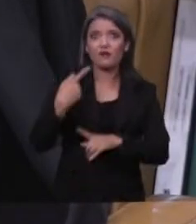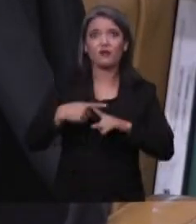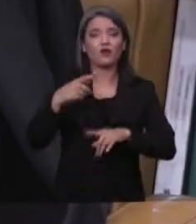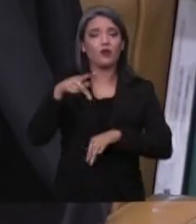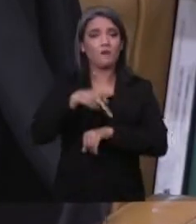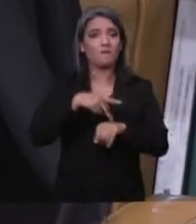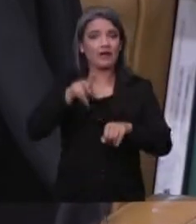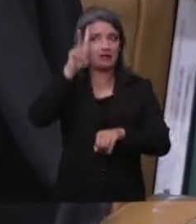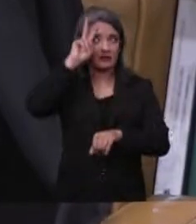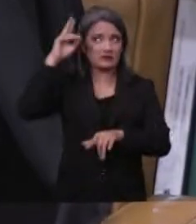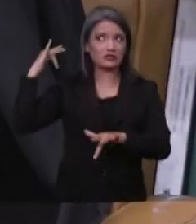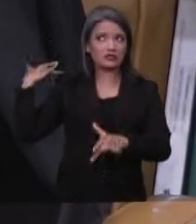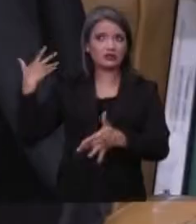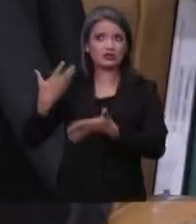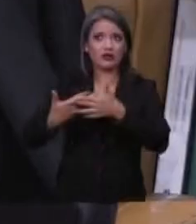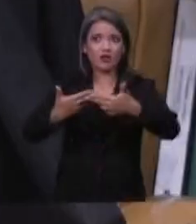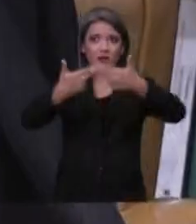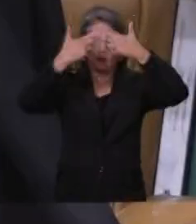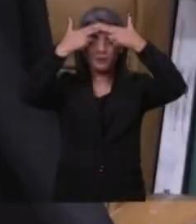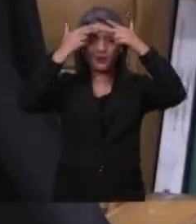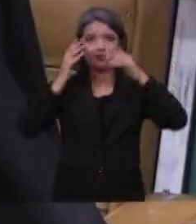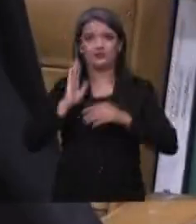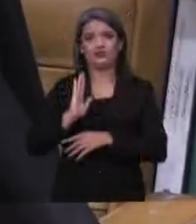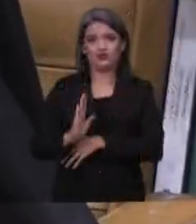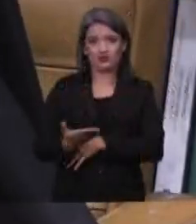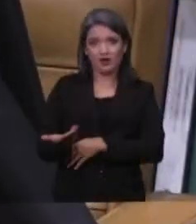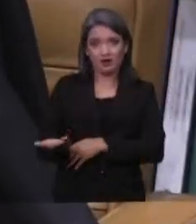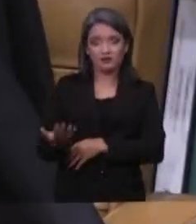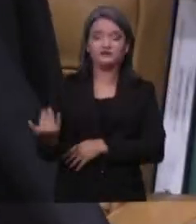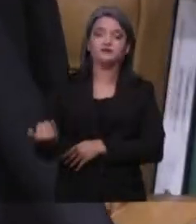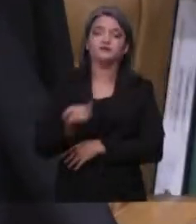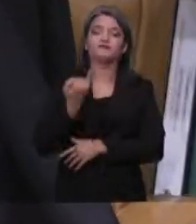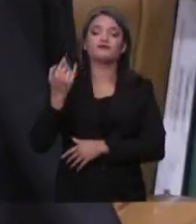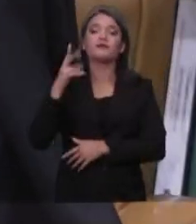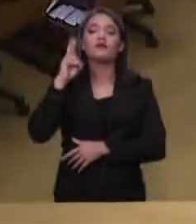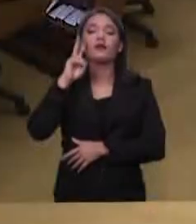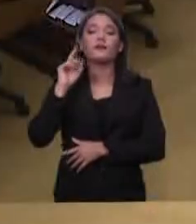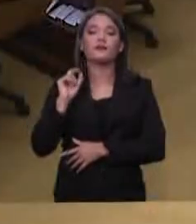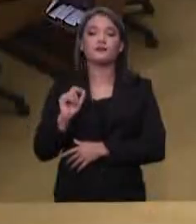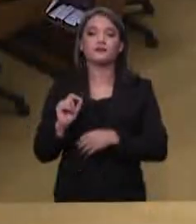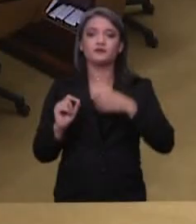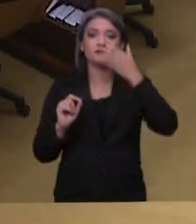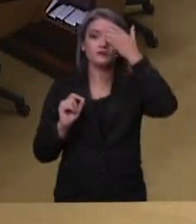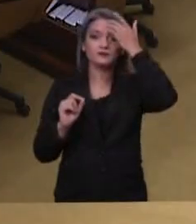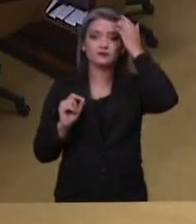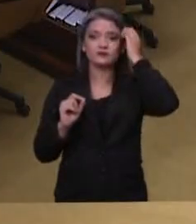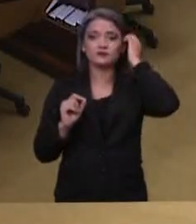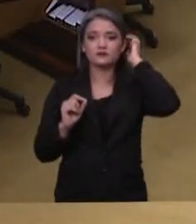Brasil tem. É sempre importante relembrar, presidente, que